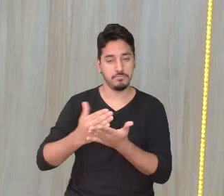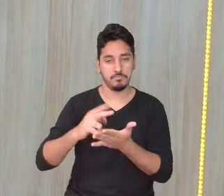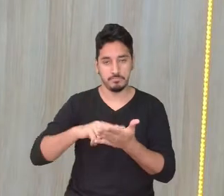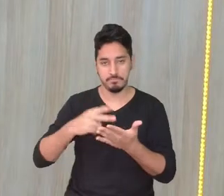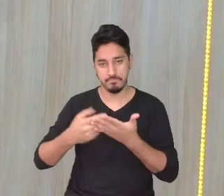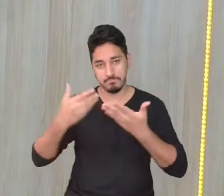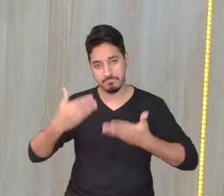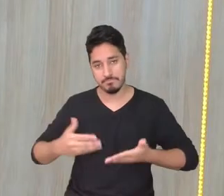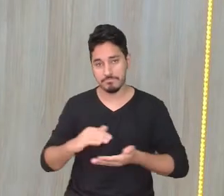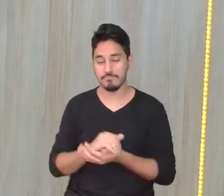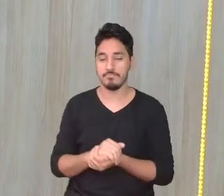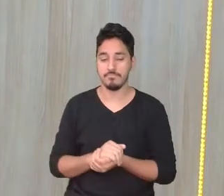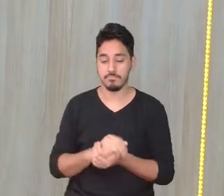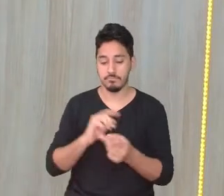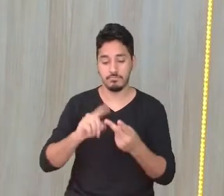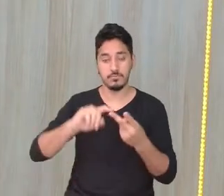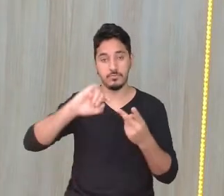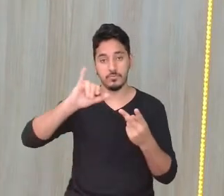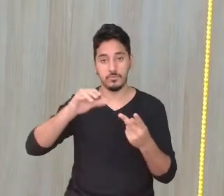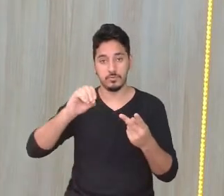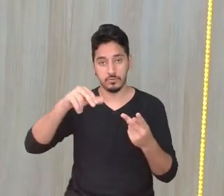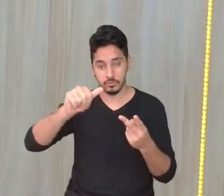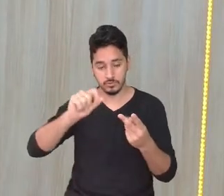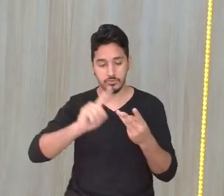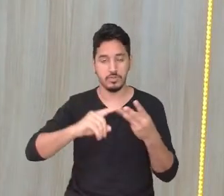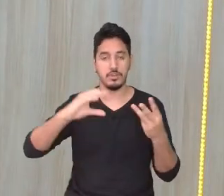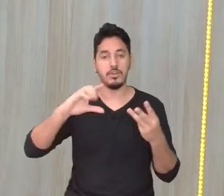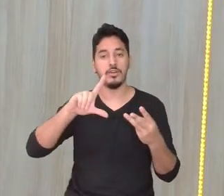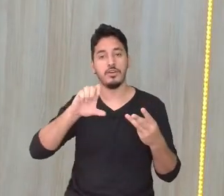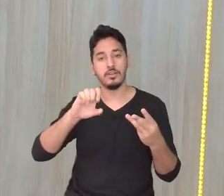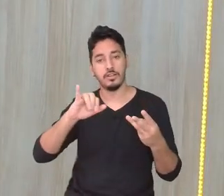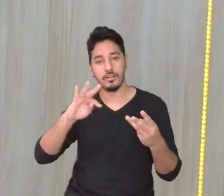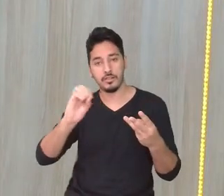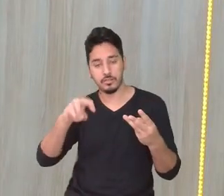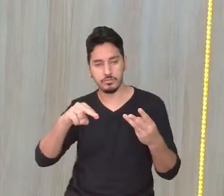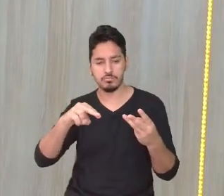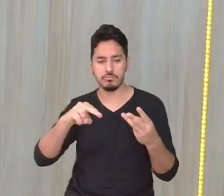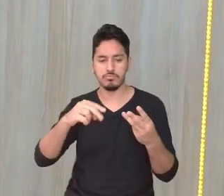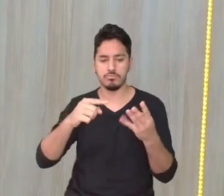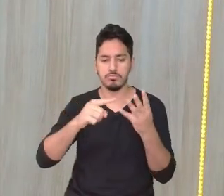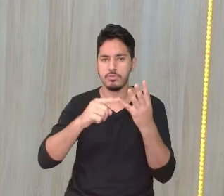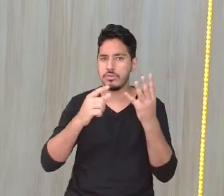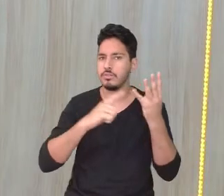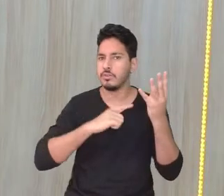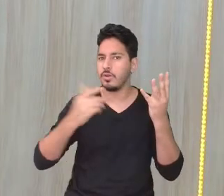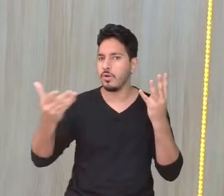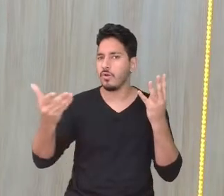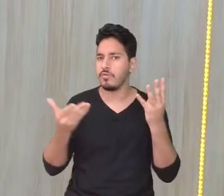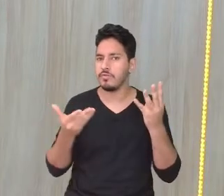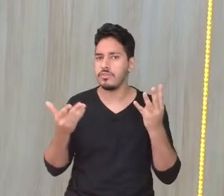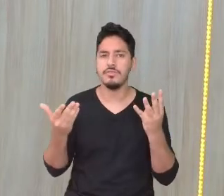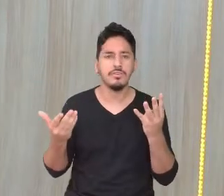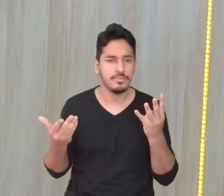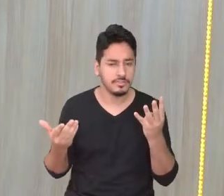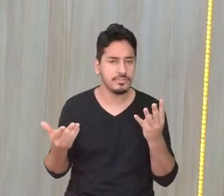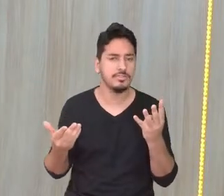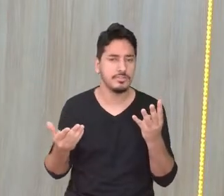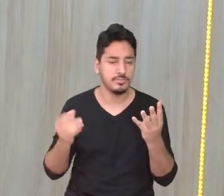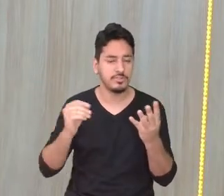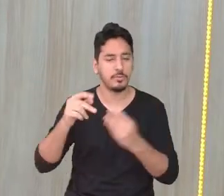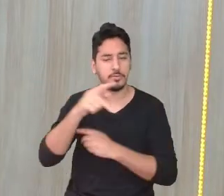Libras, estou com o Jonas, estou com o Cleiton, e hoje eu tenho uma convidada mais que especial. Além de